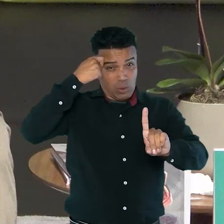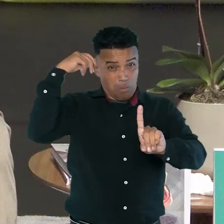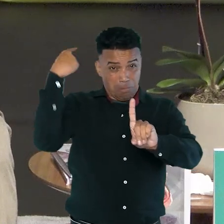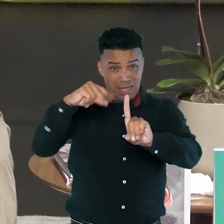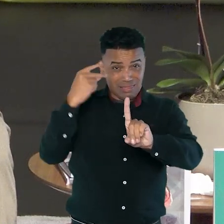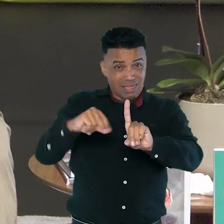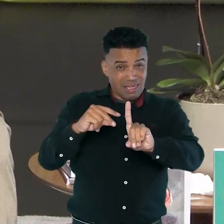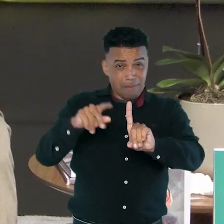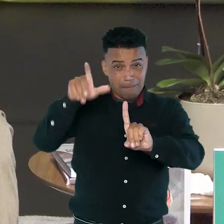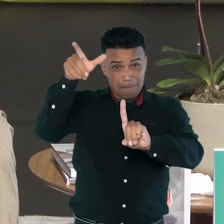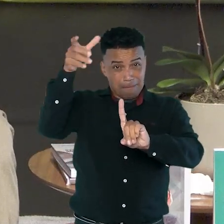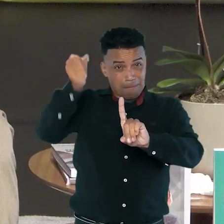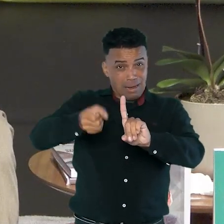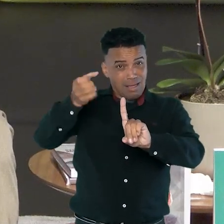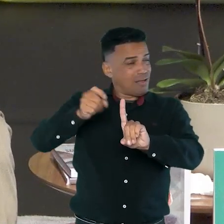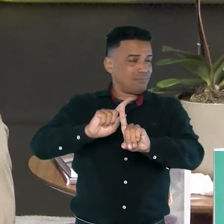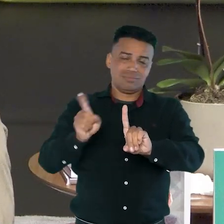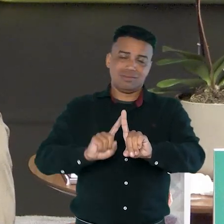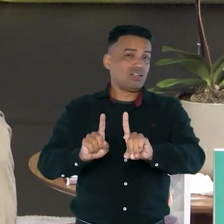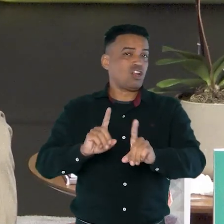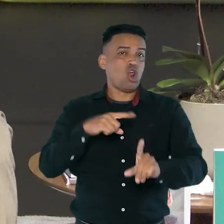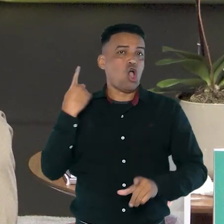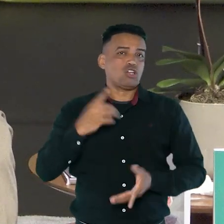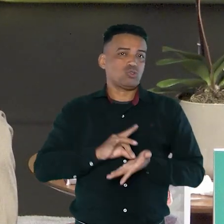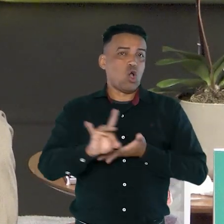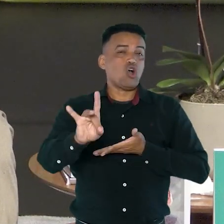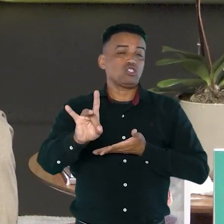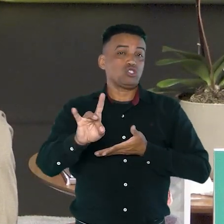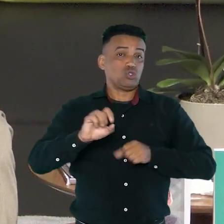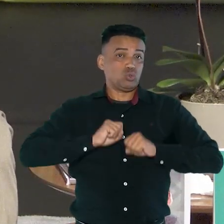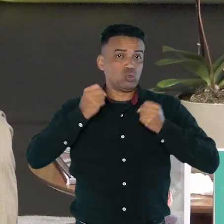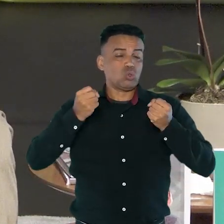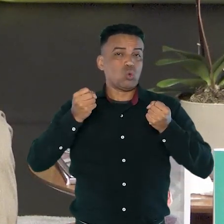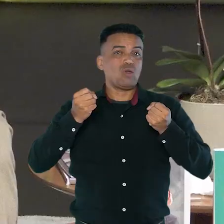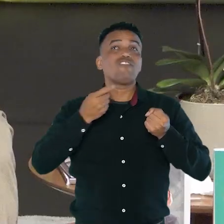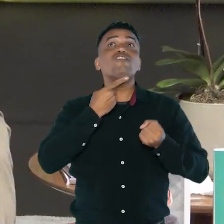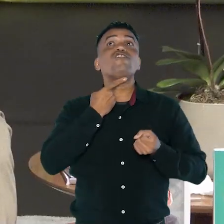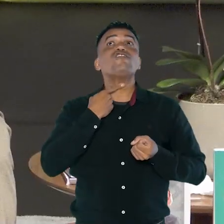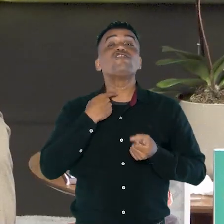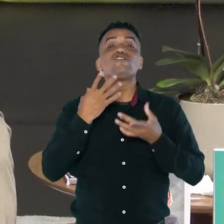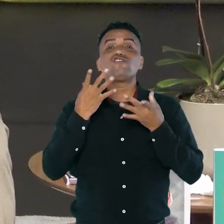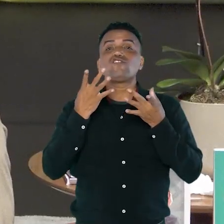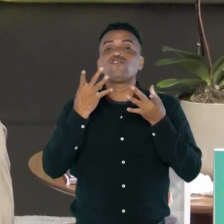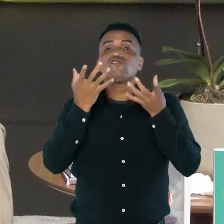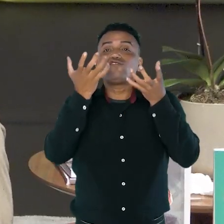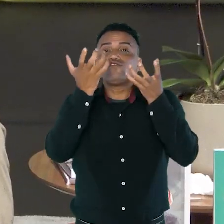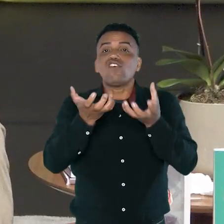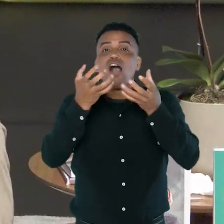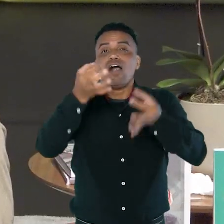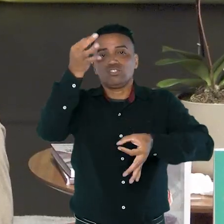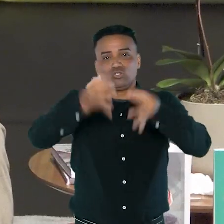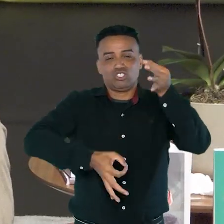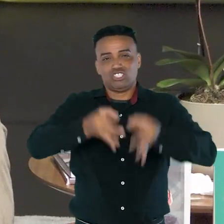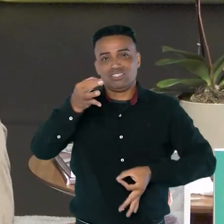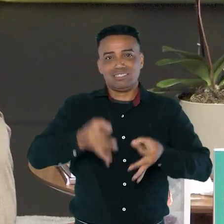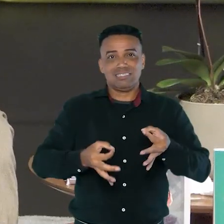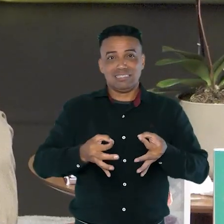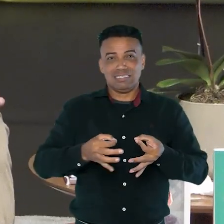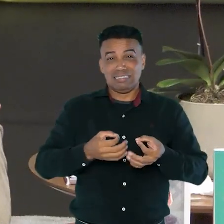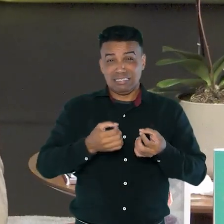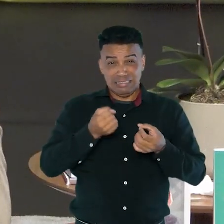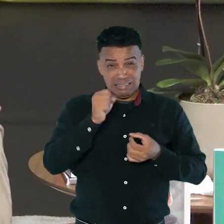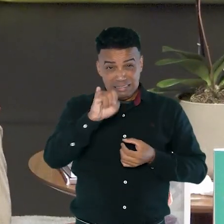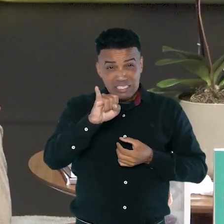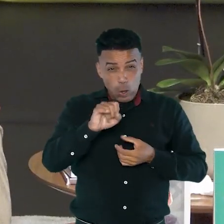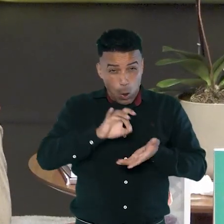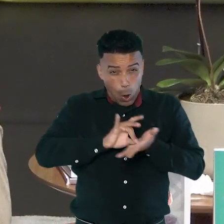Eu não vejo isso. Então, o nosso ódio, ele é sede de justiça, porque se fosse ódio mesmo, nós acho que nem estava aqui,